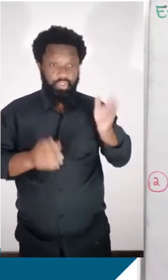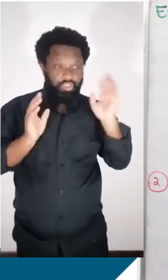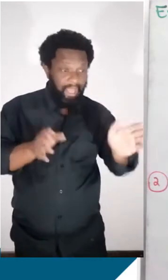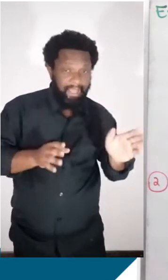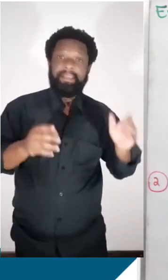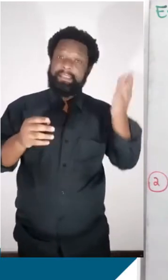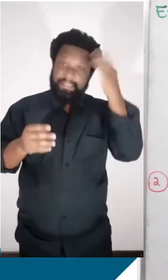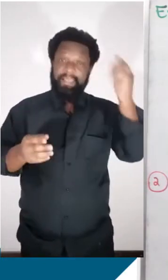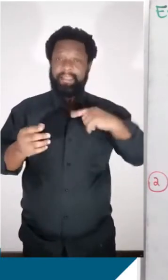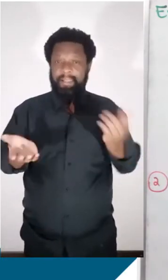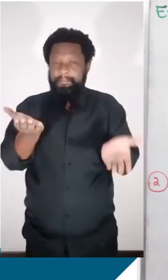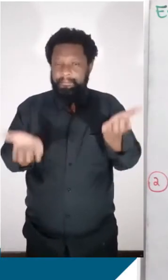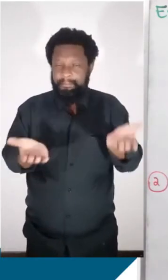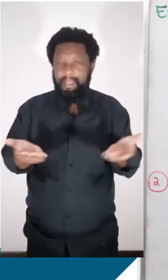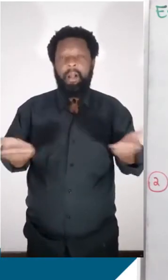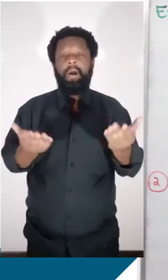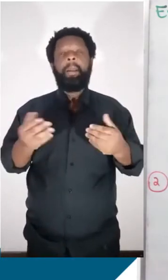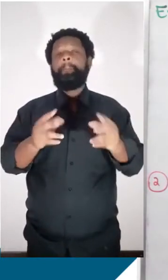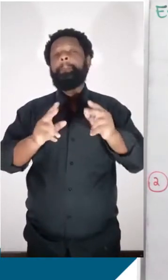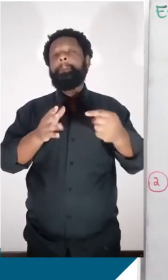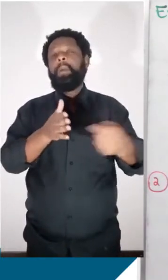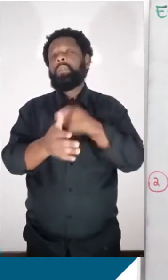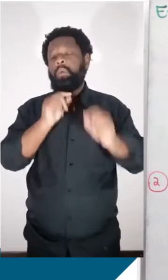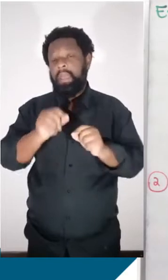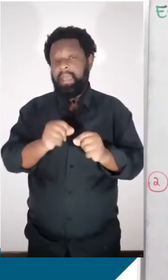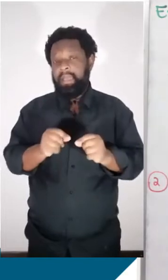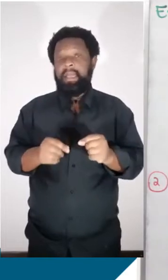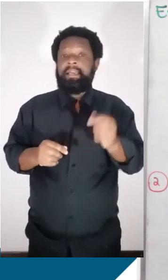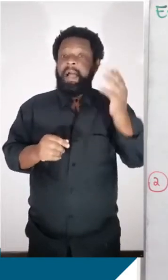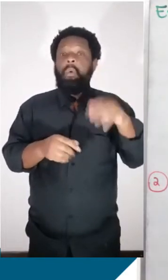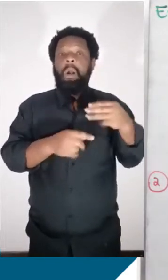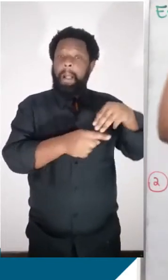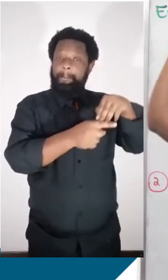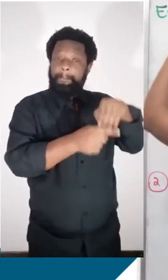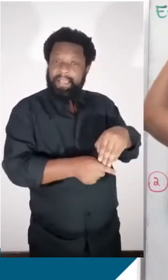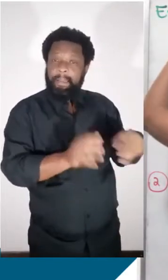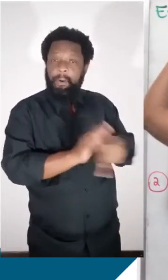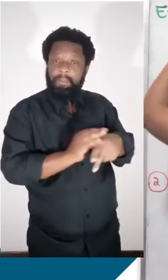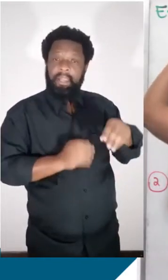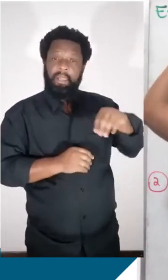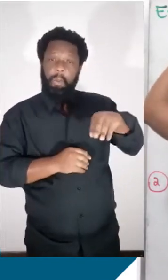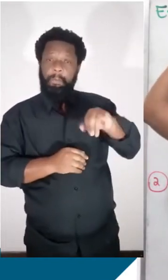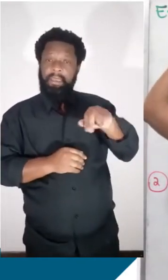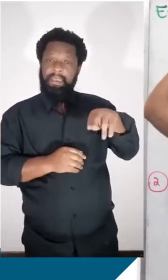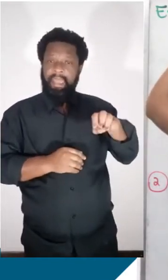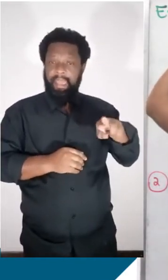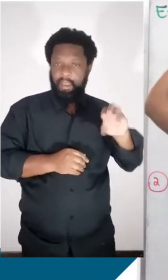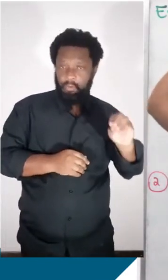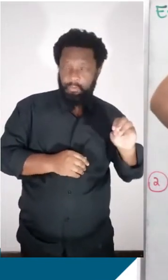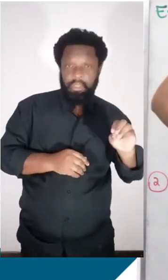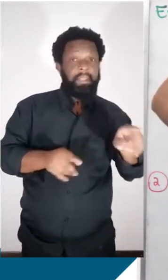alguma espécie, está balanceado. Vou trazer o dado e a pergunta. Ele quer saber a massa do minério, tá aqui.